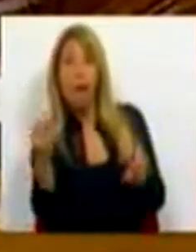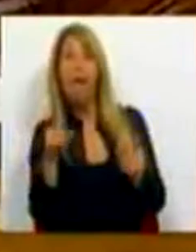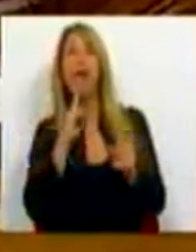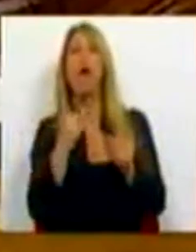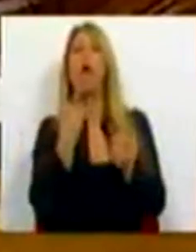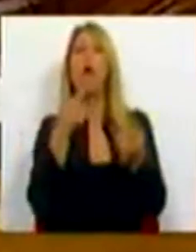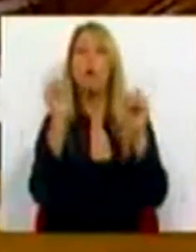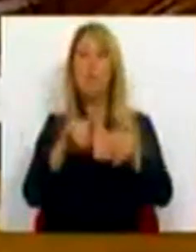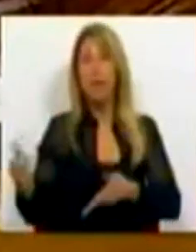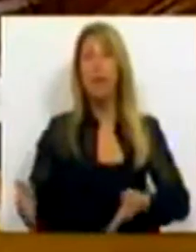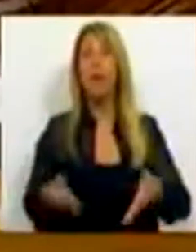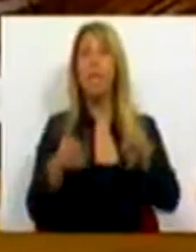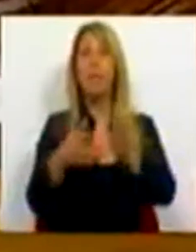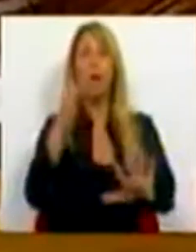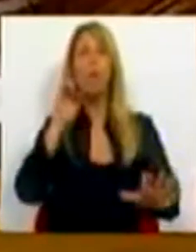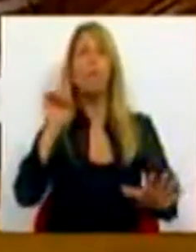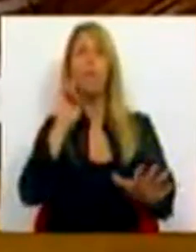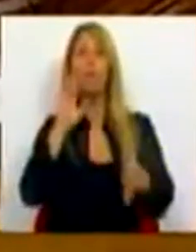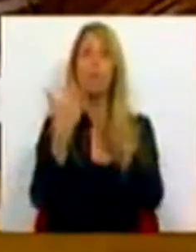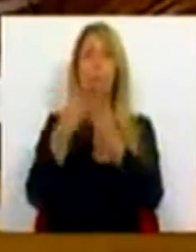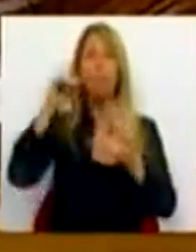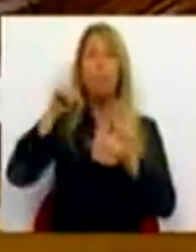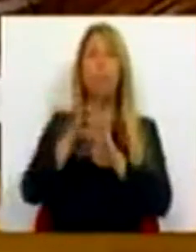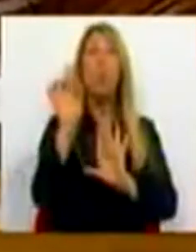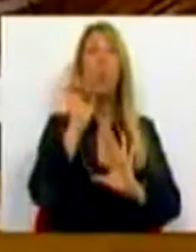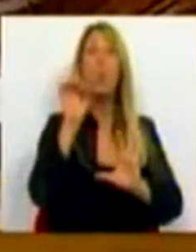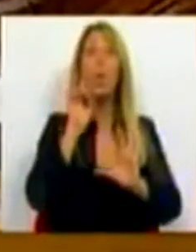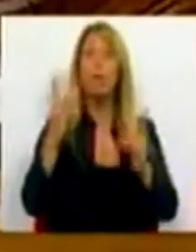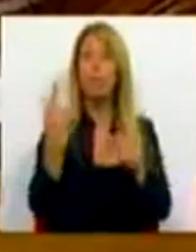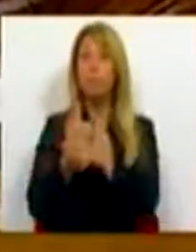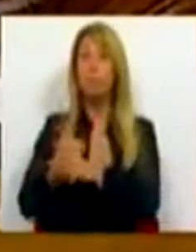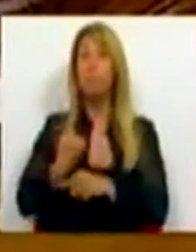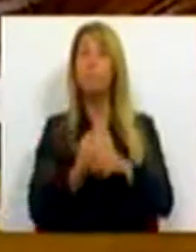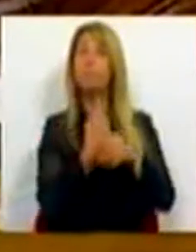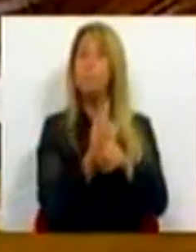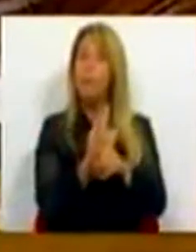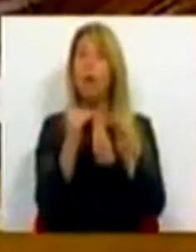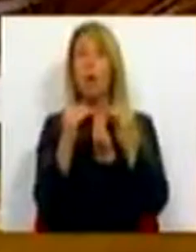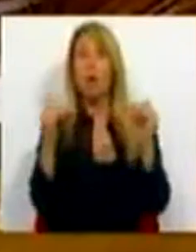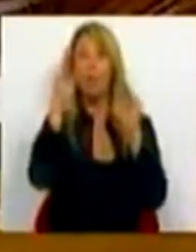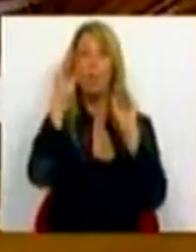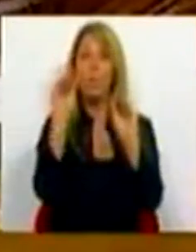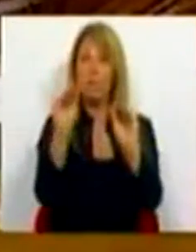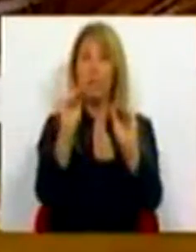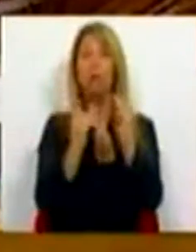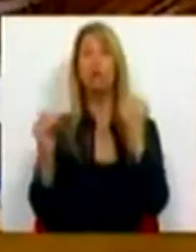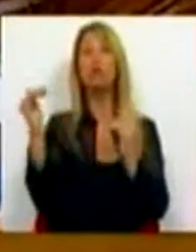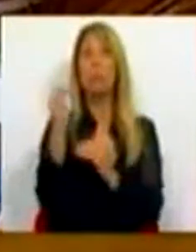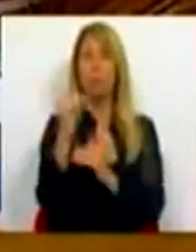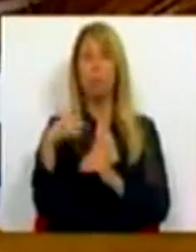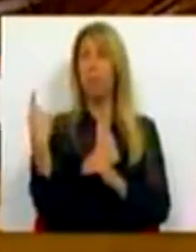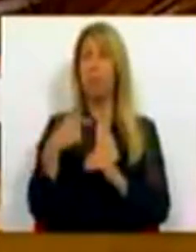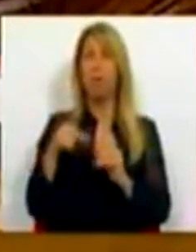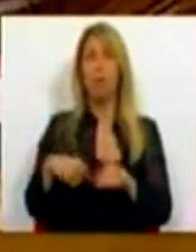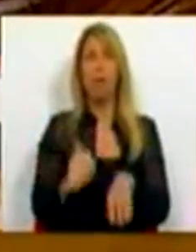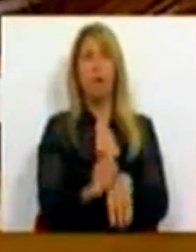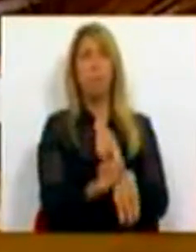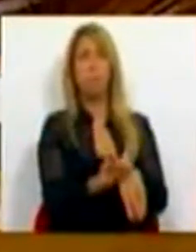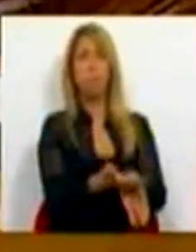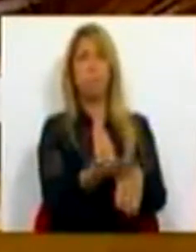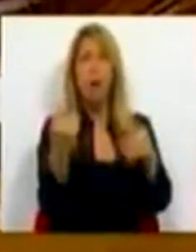caminho de valorização e aprofundamento das qualificações, nomeadamente ao nível do ensino superior, onde o nosso atraso se faz sentir com